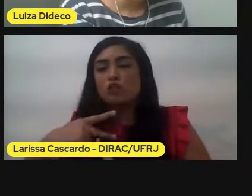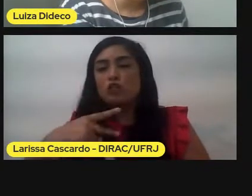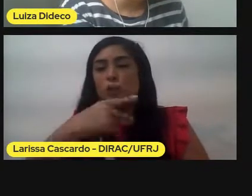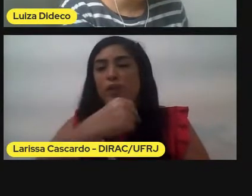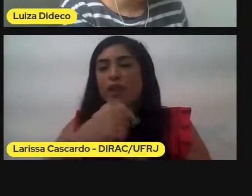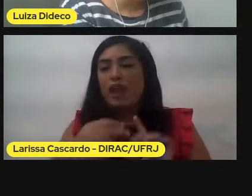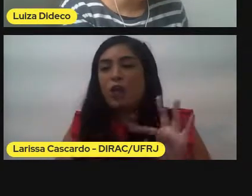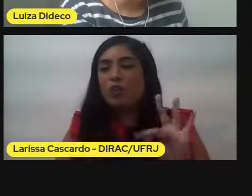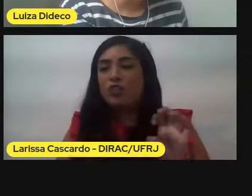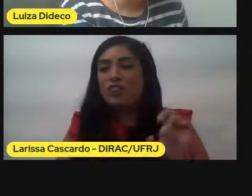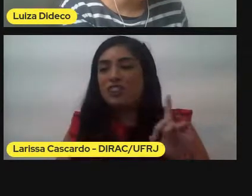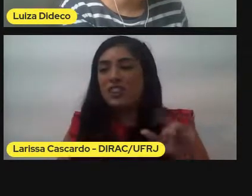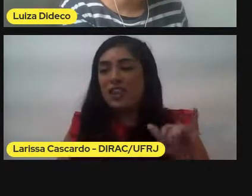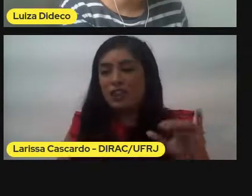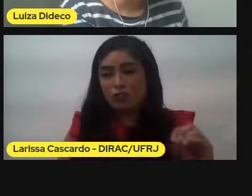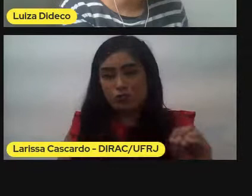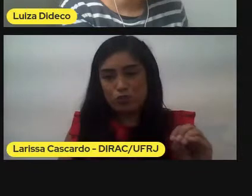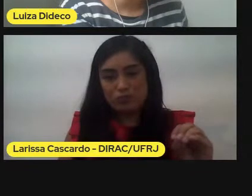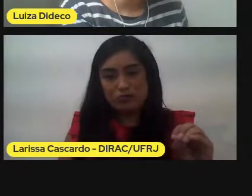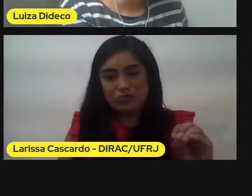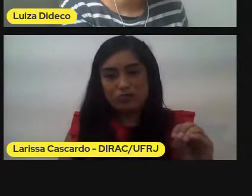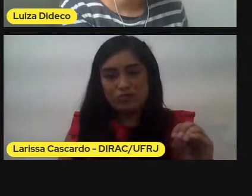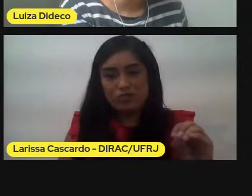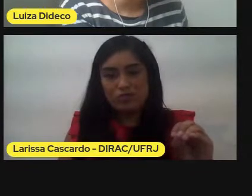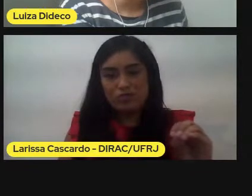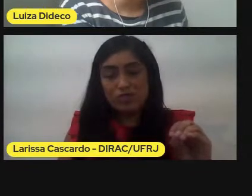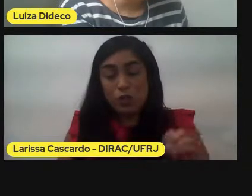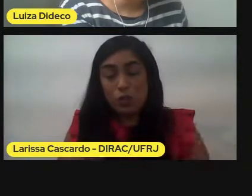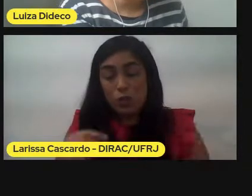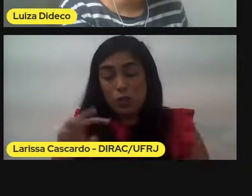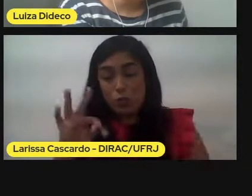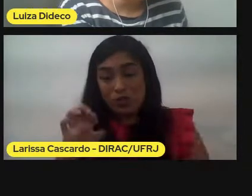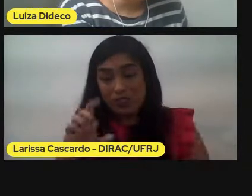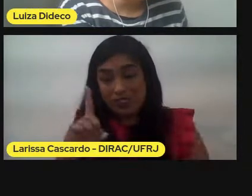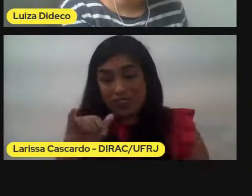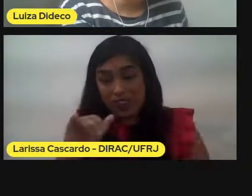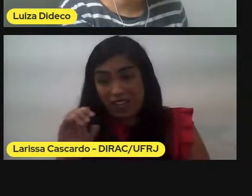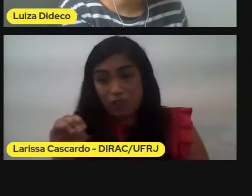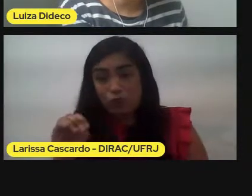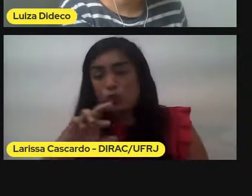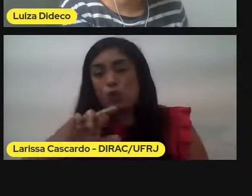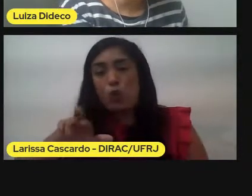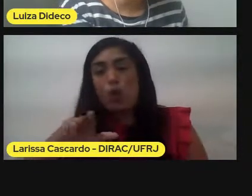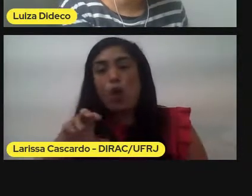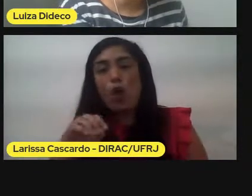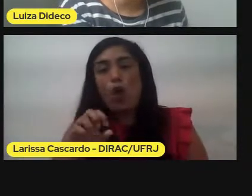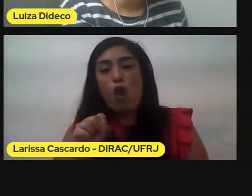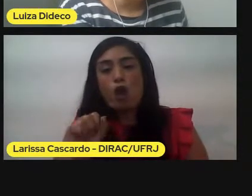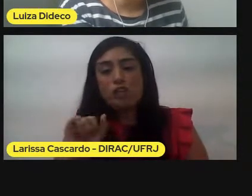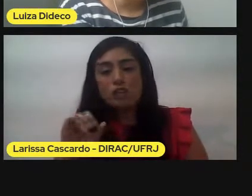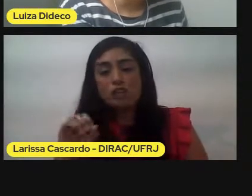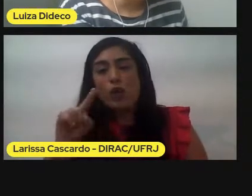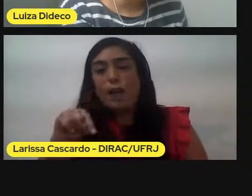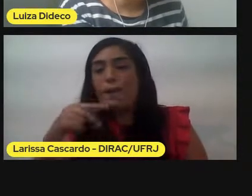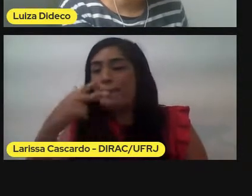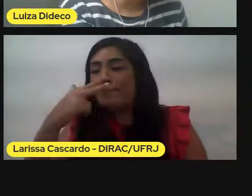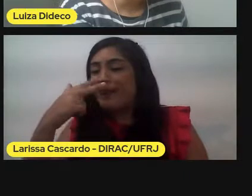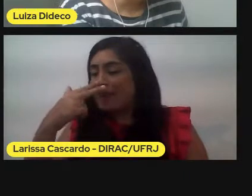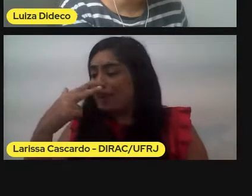ócio, mas é uma questão de significado. O tédio, como diz o Fernando Pessoa no livro do